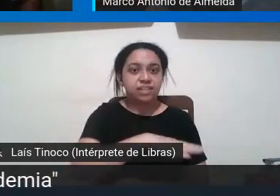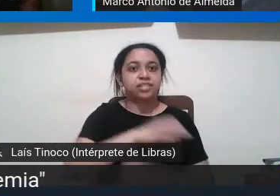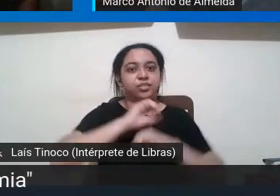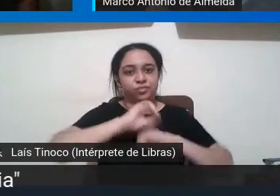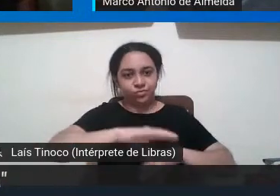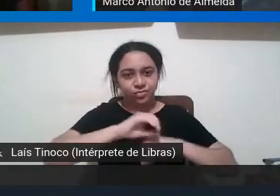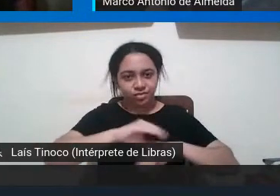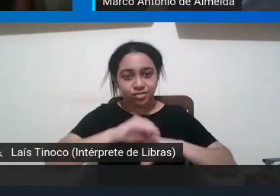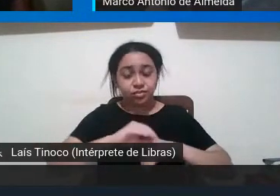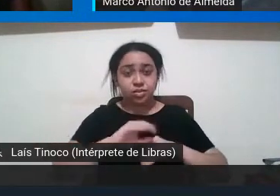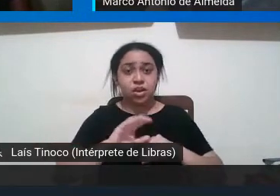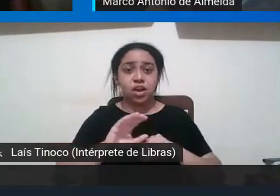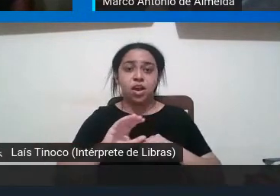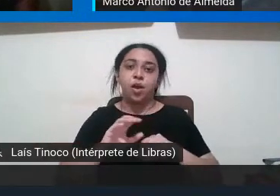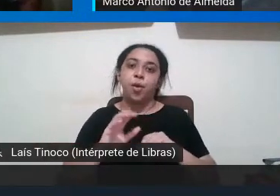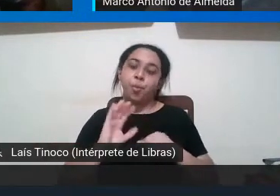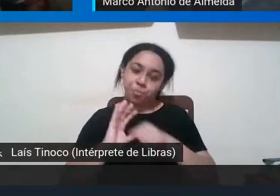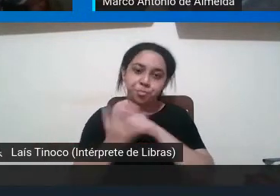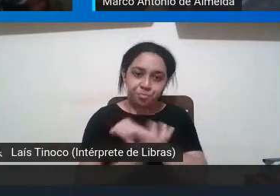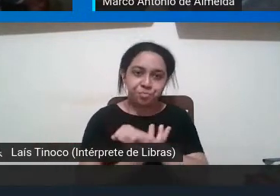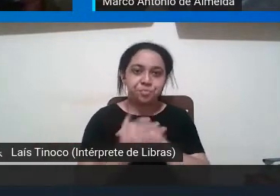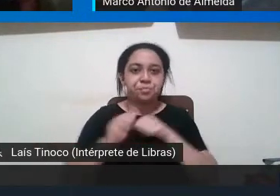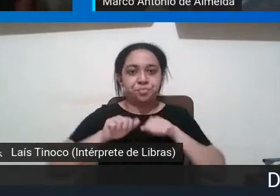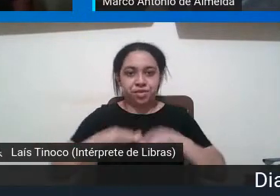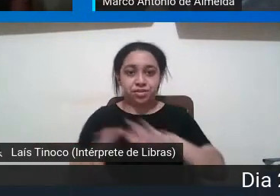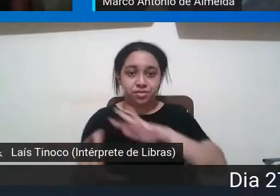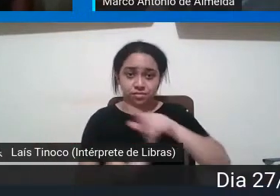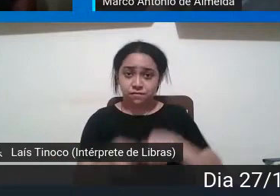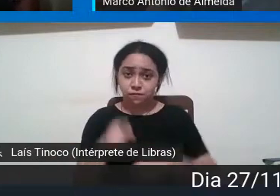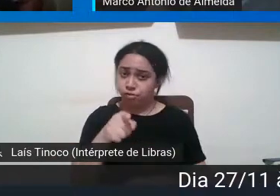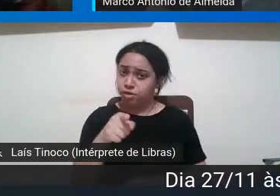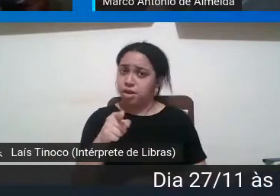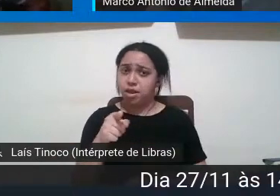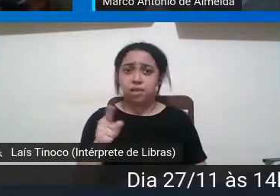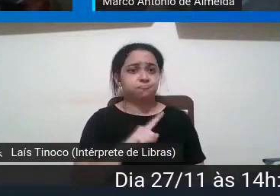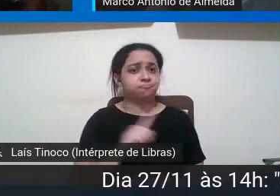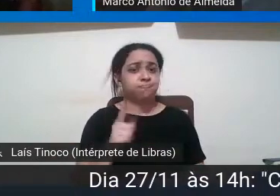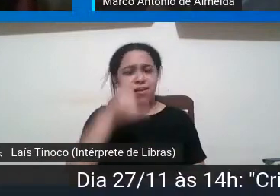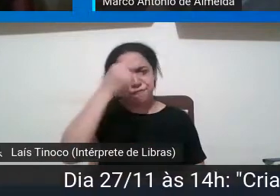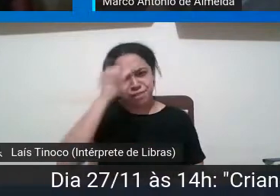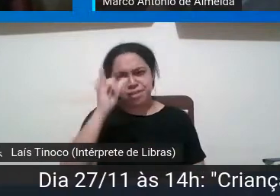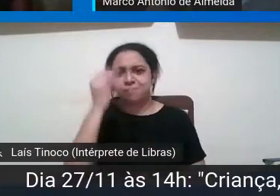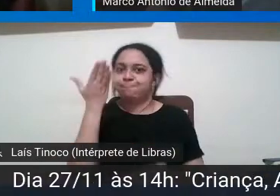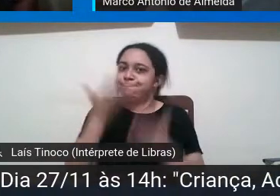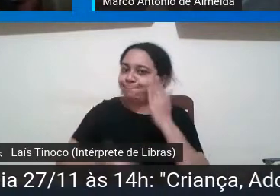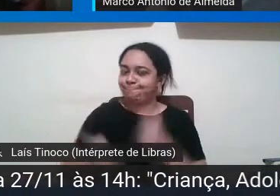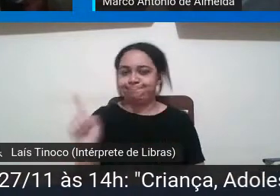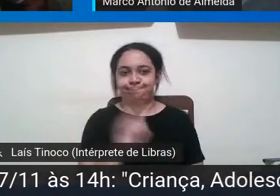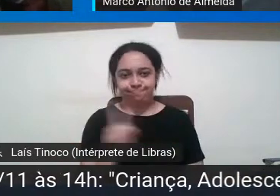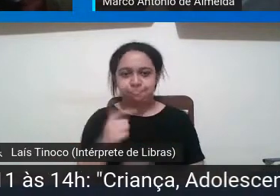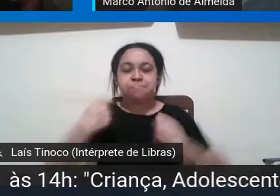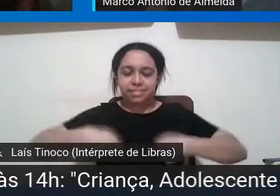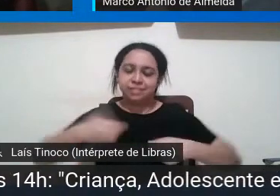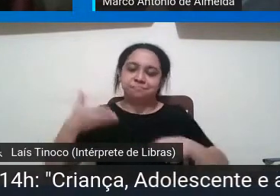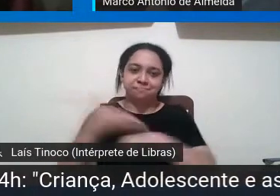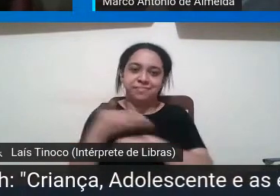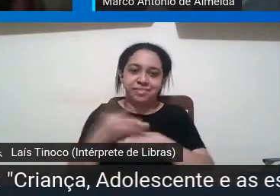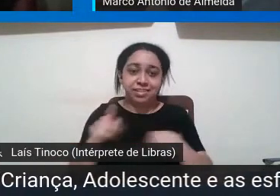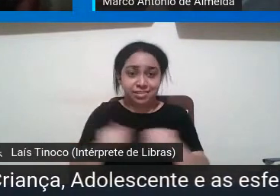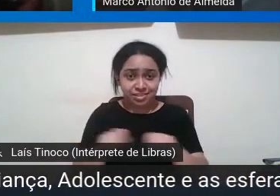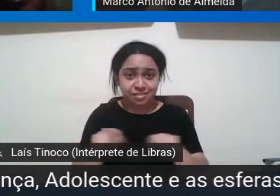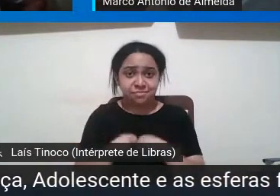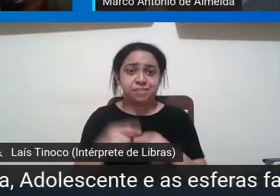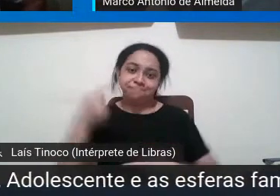no cenário de pandemia você não pode perder não pode ficar de fora dessa discussão também tá bom